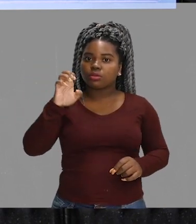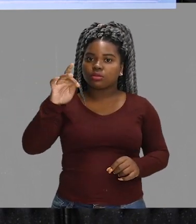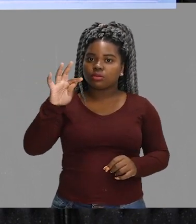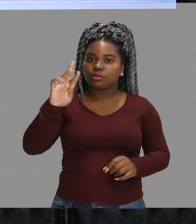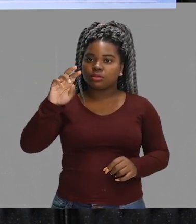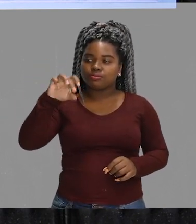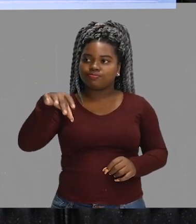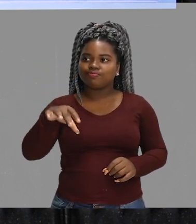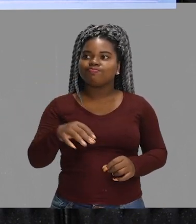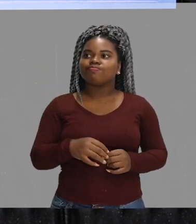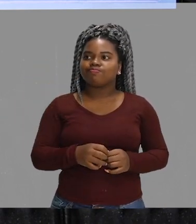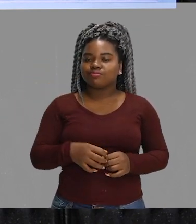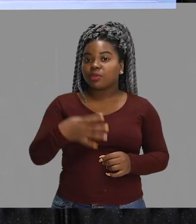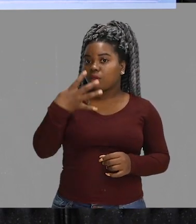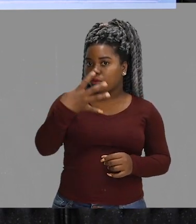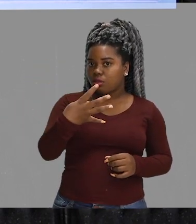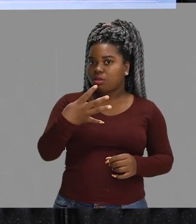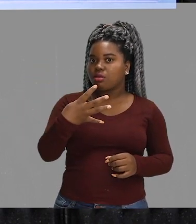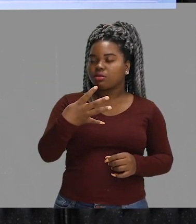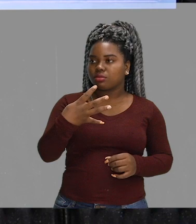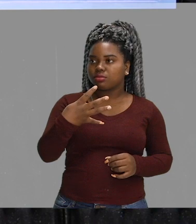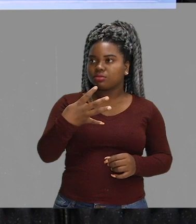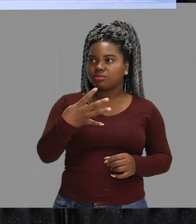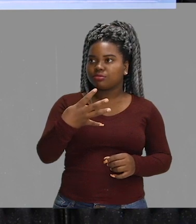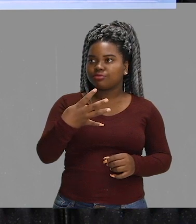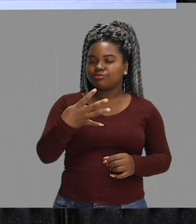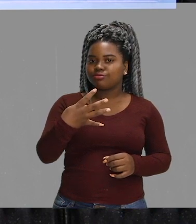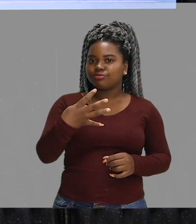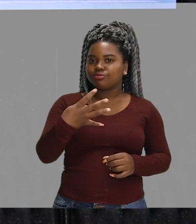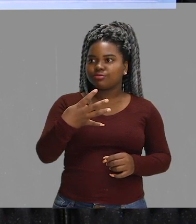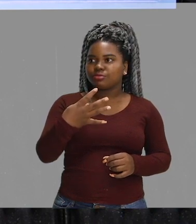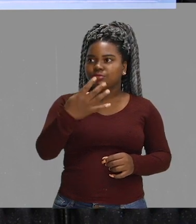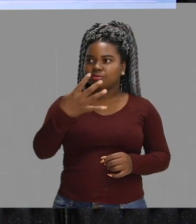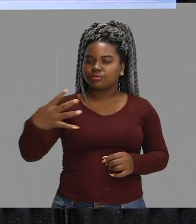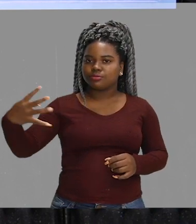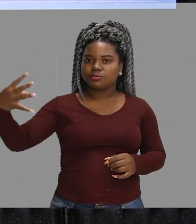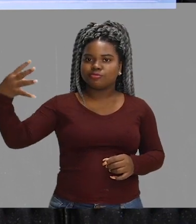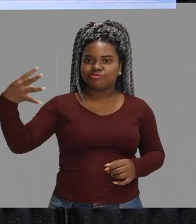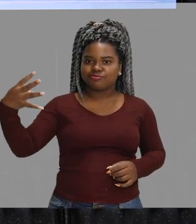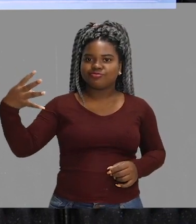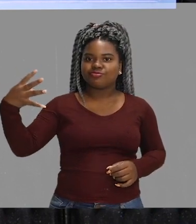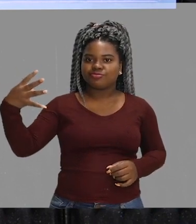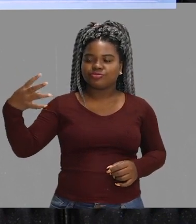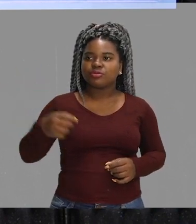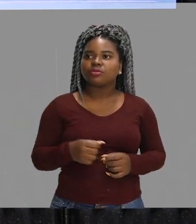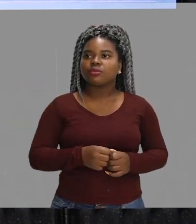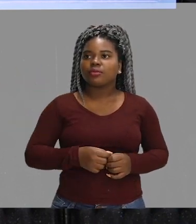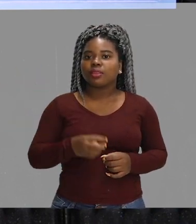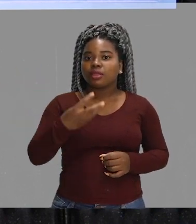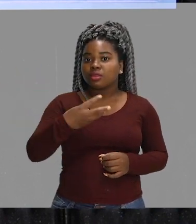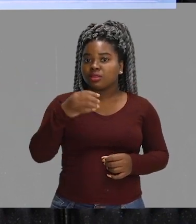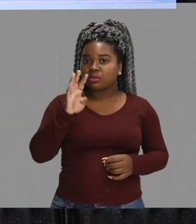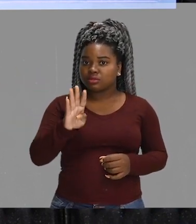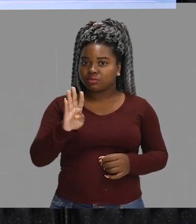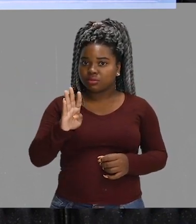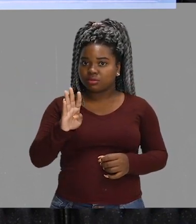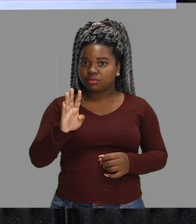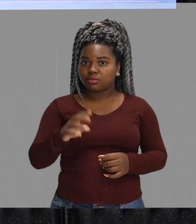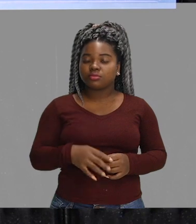estão localizados na família 3B. Bom, os elementos químicos, eles podem